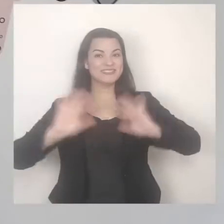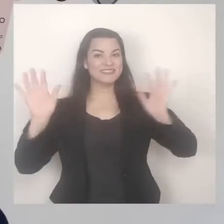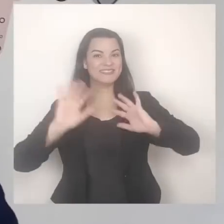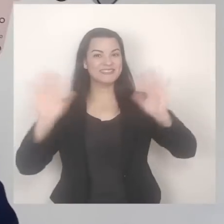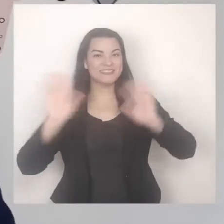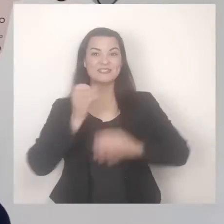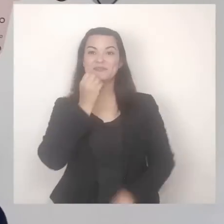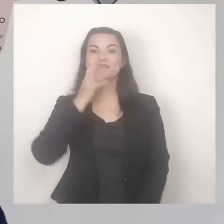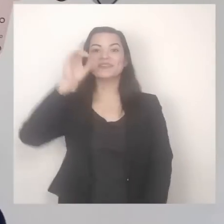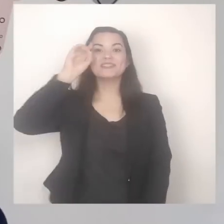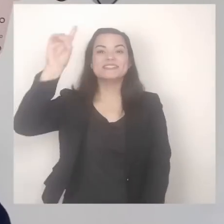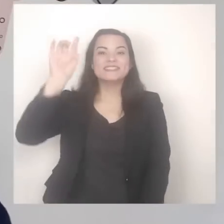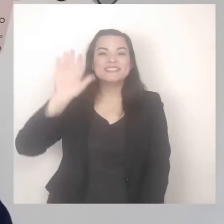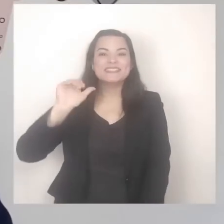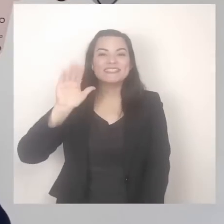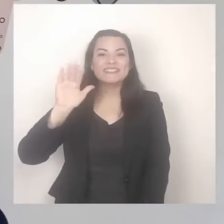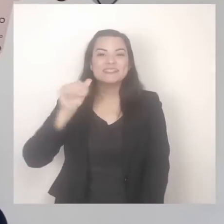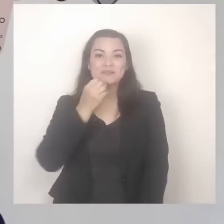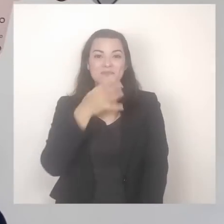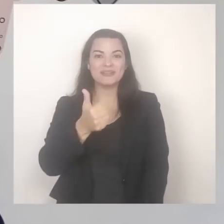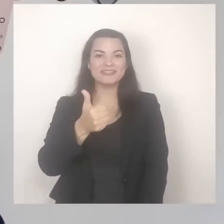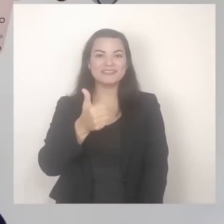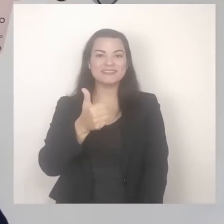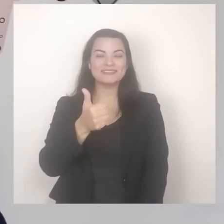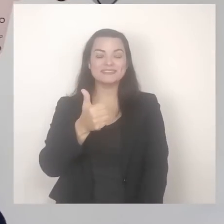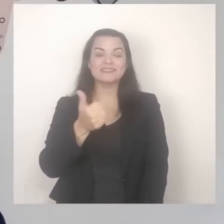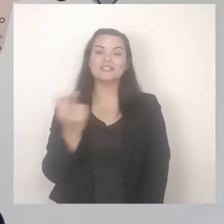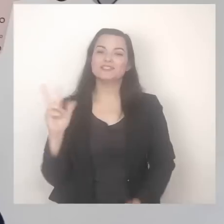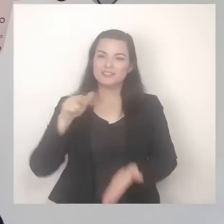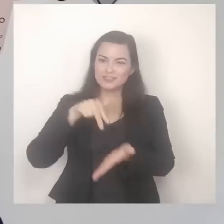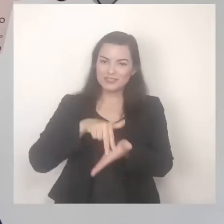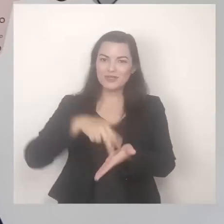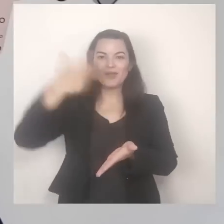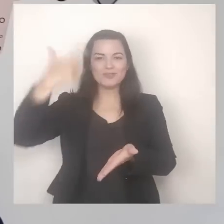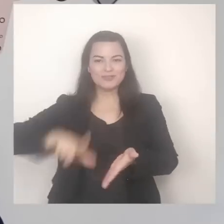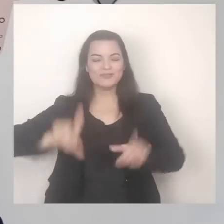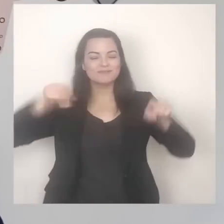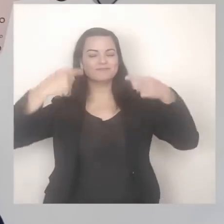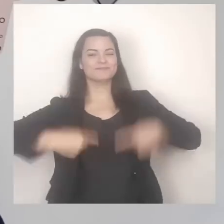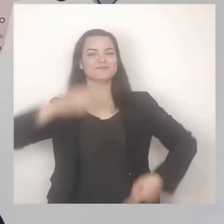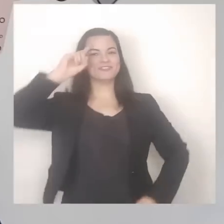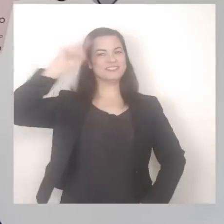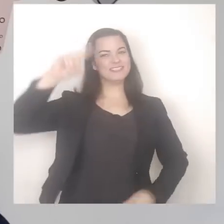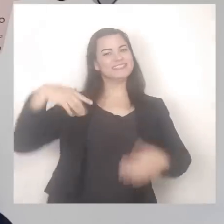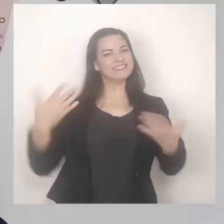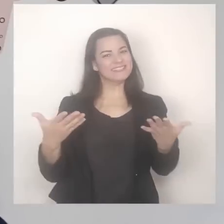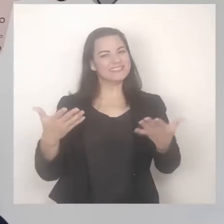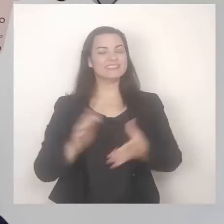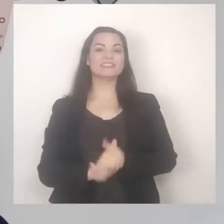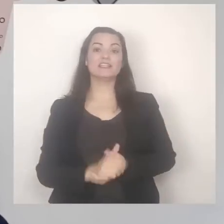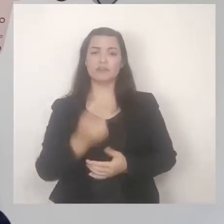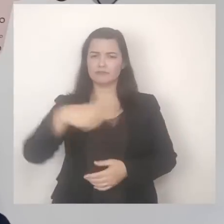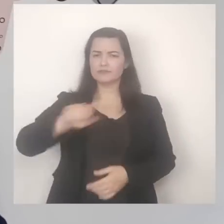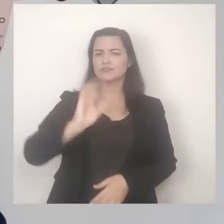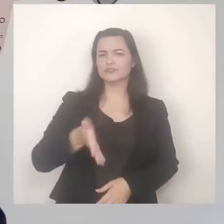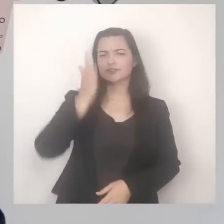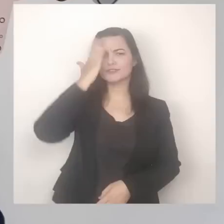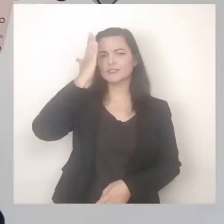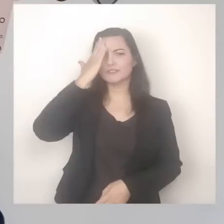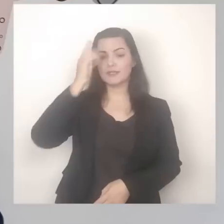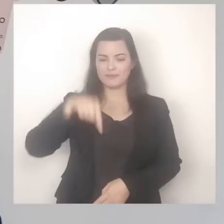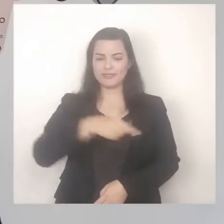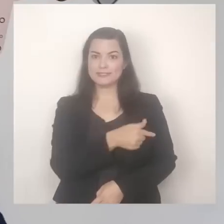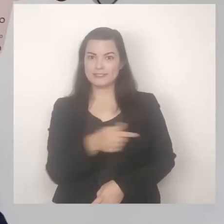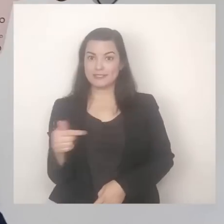Olá pessoal, bom dia! Tudo bem? Chegamos para mais um desafio do dia e como vocês sabem,